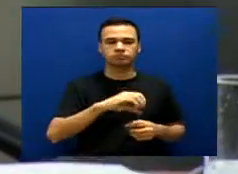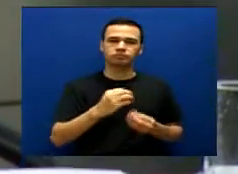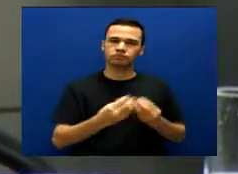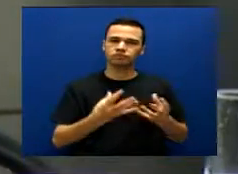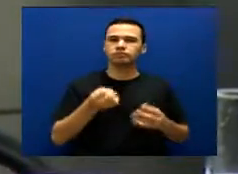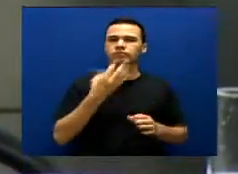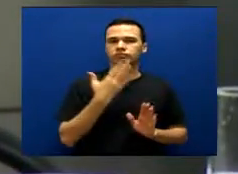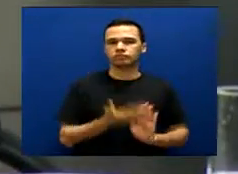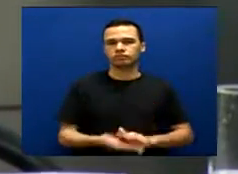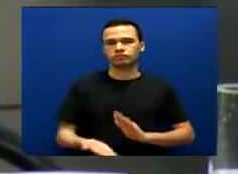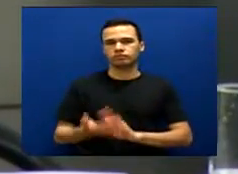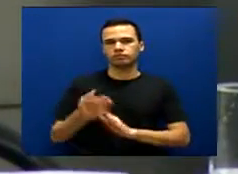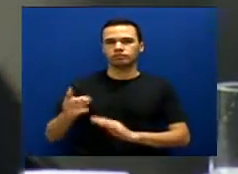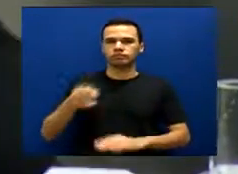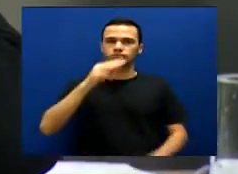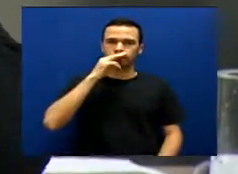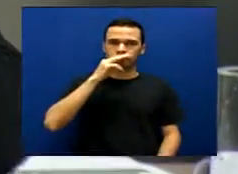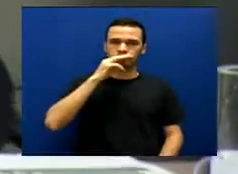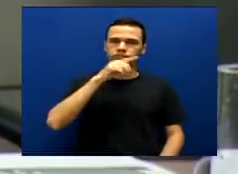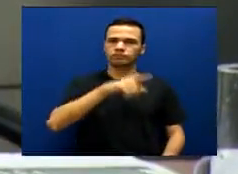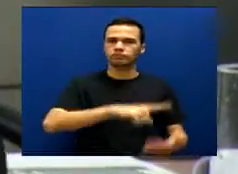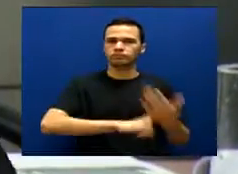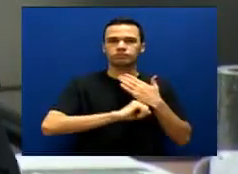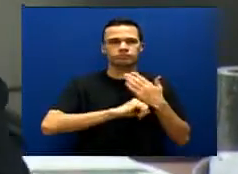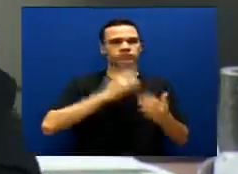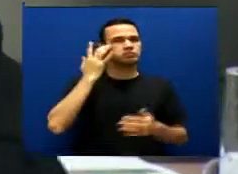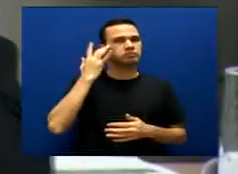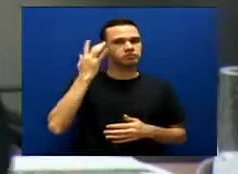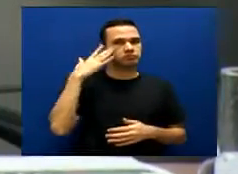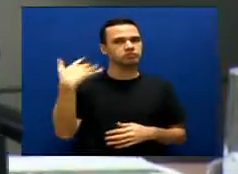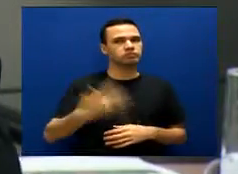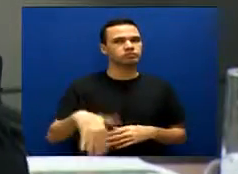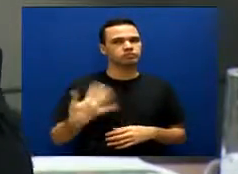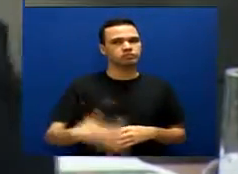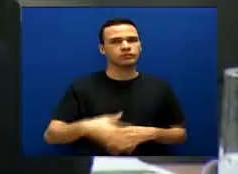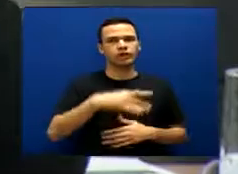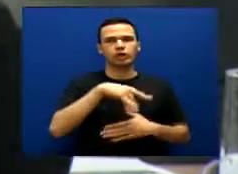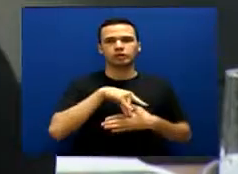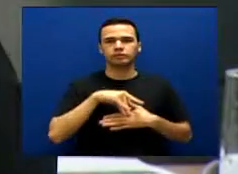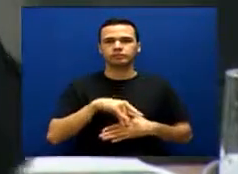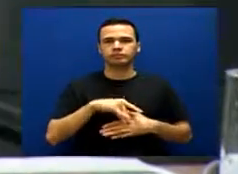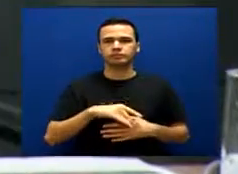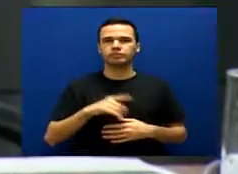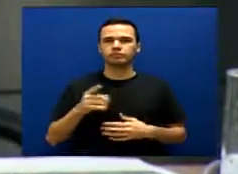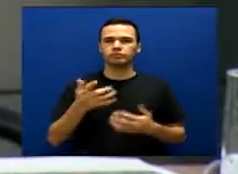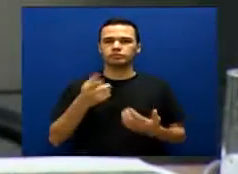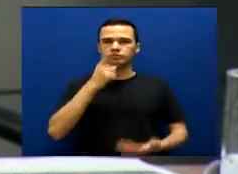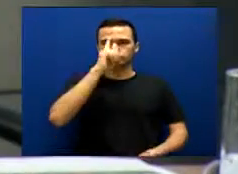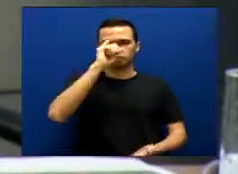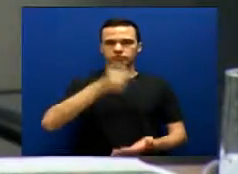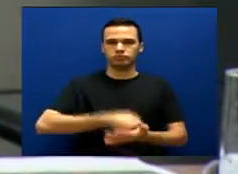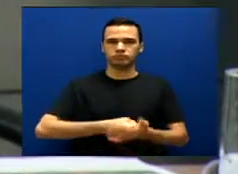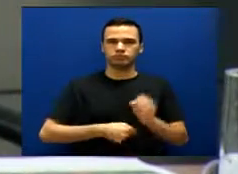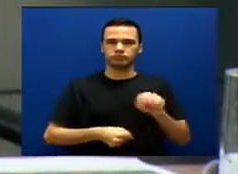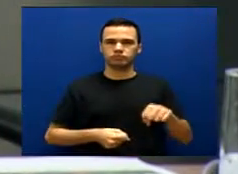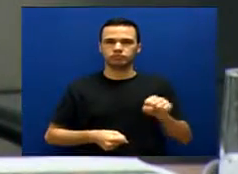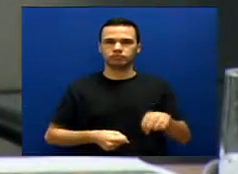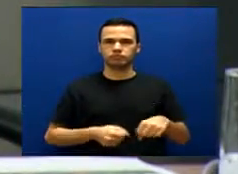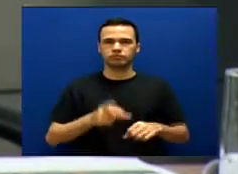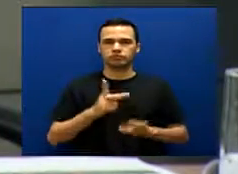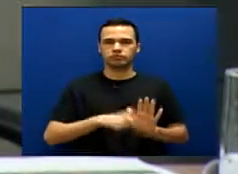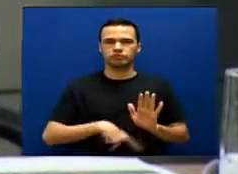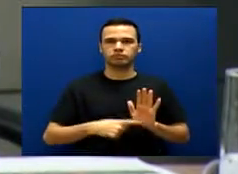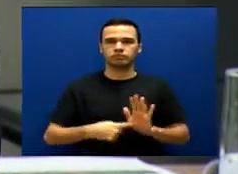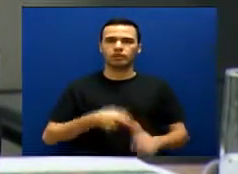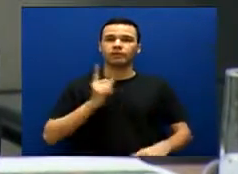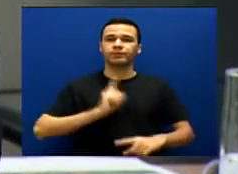Parabéns, Martinez, a sua experiência tem nos ajudado muito aqui nessa casa, nosso líder. Como eu falei, eu vou votar sim no projeto do Dr. Hélio Brasileiro,